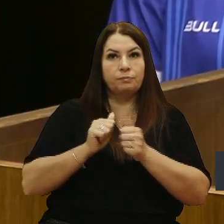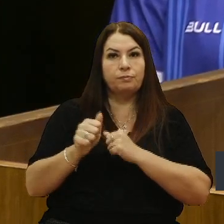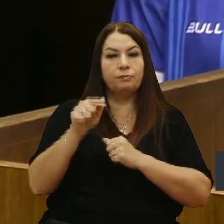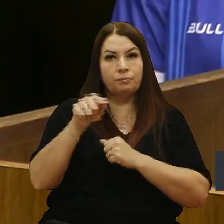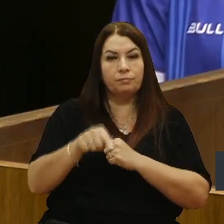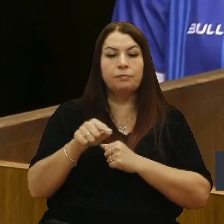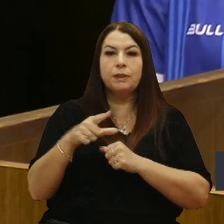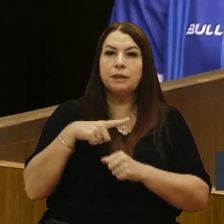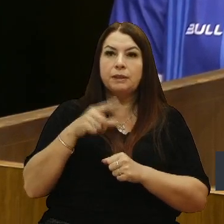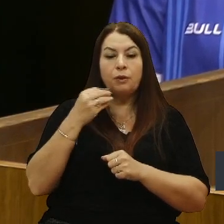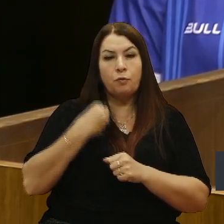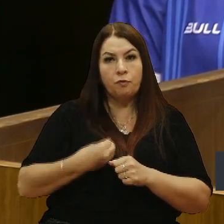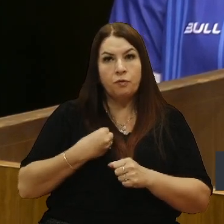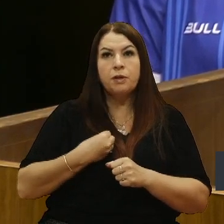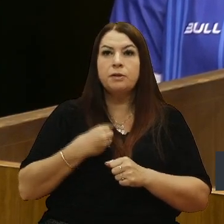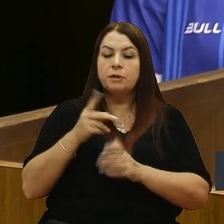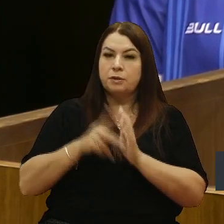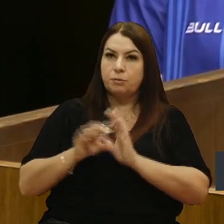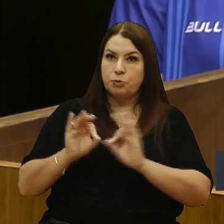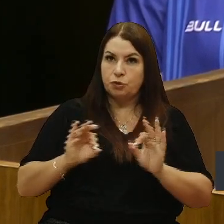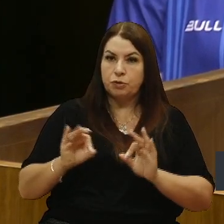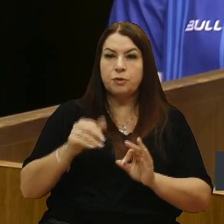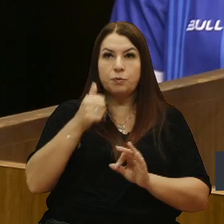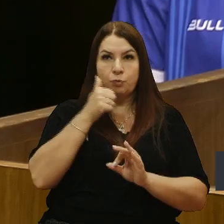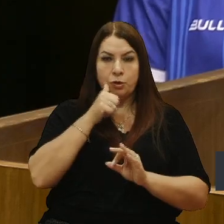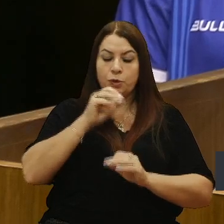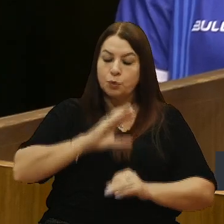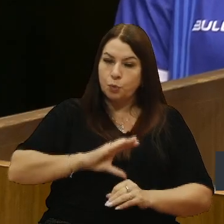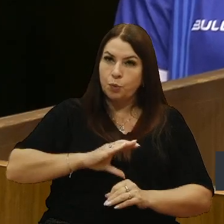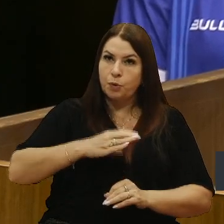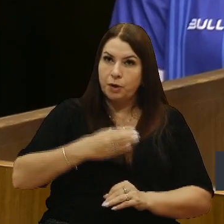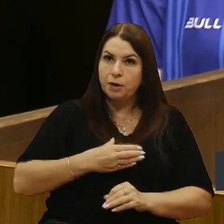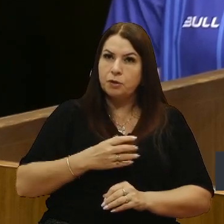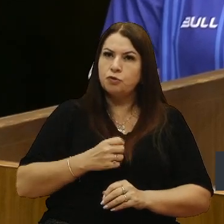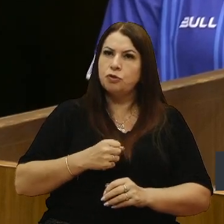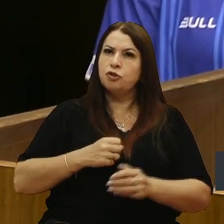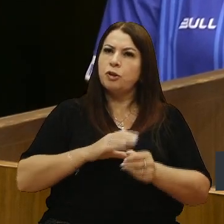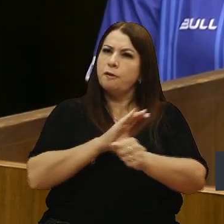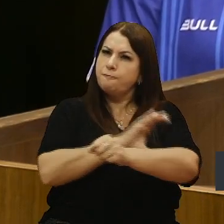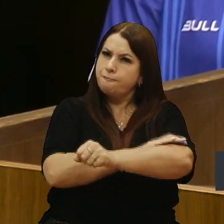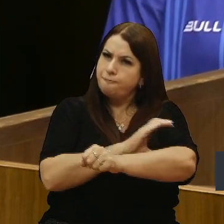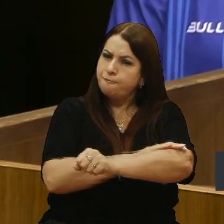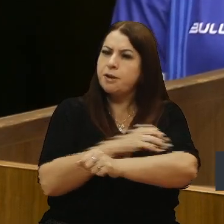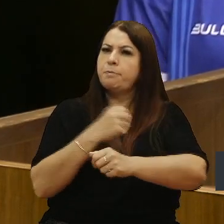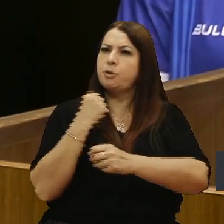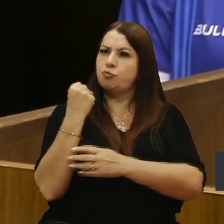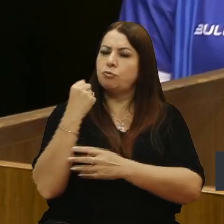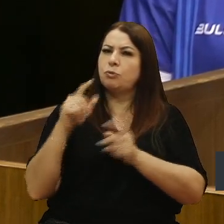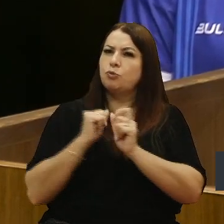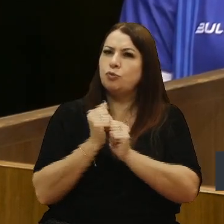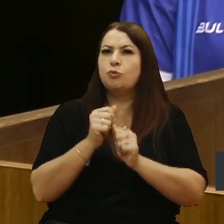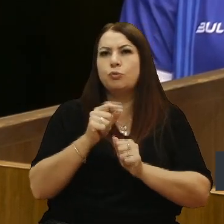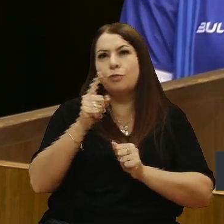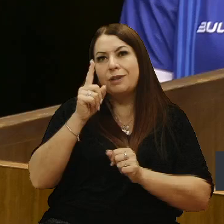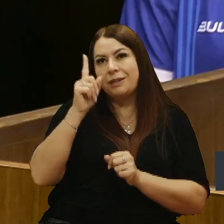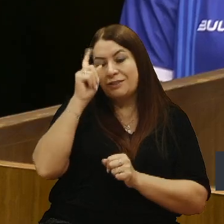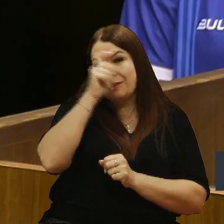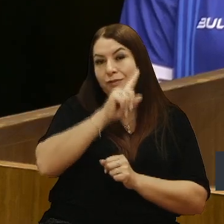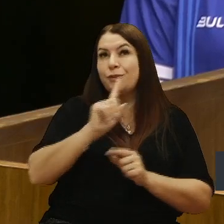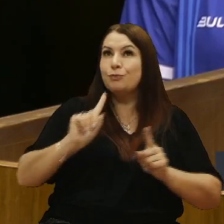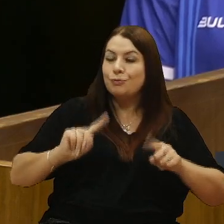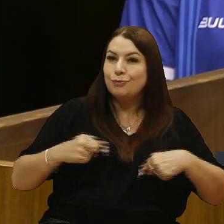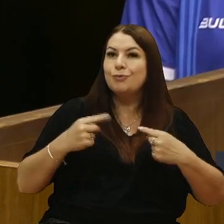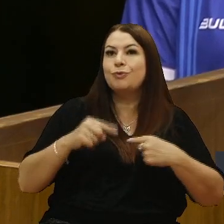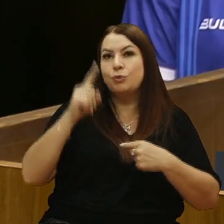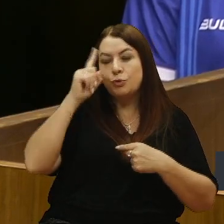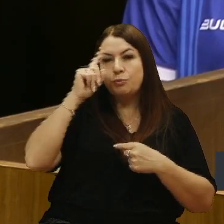elas que dão vida a esse projeto. São mulheres de coragem, de fibra, que enfrentam desafios diários, conciliando suas